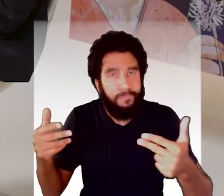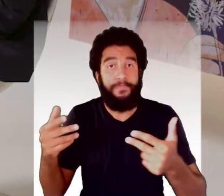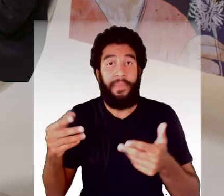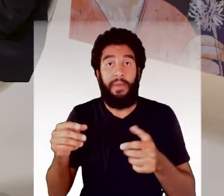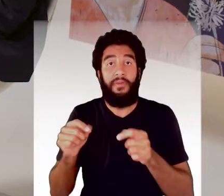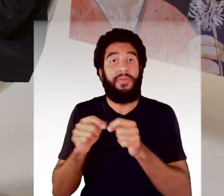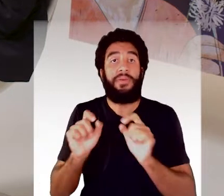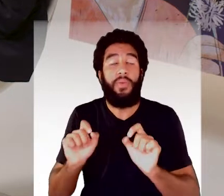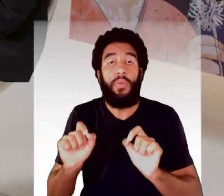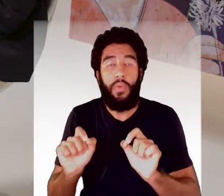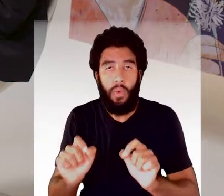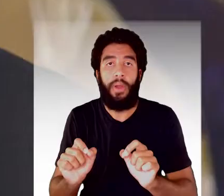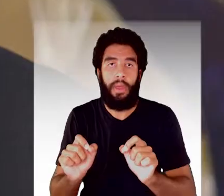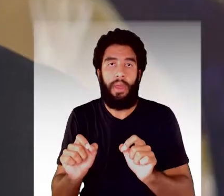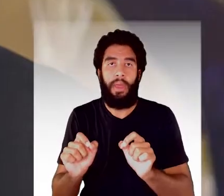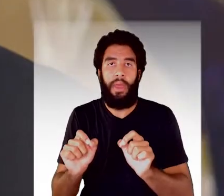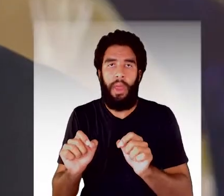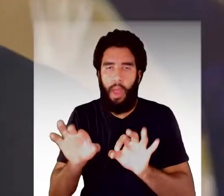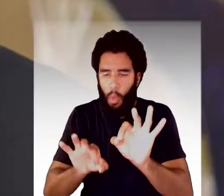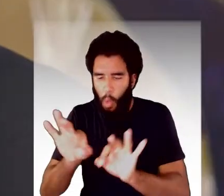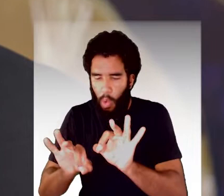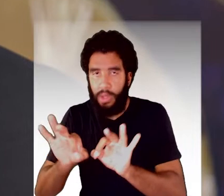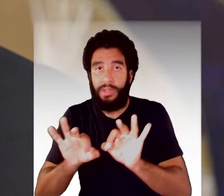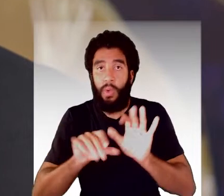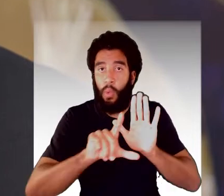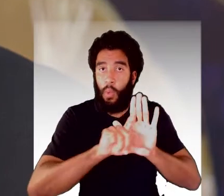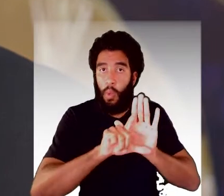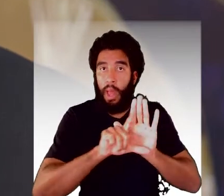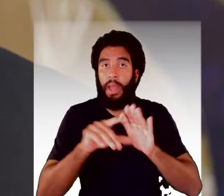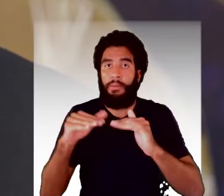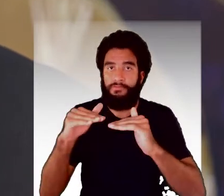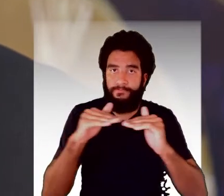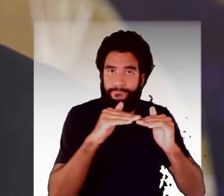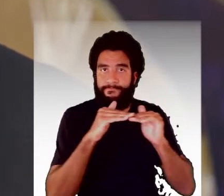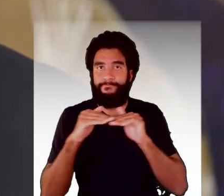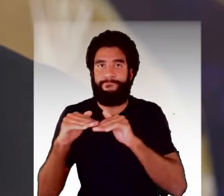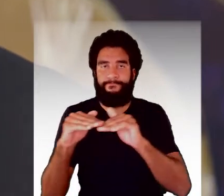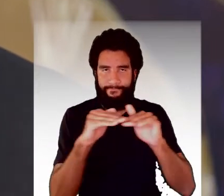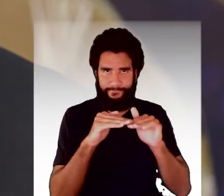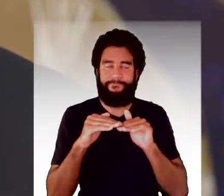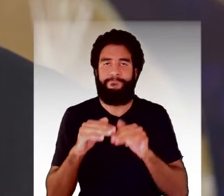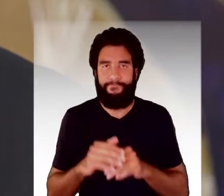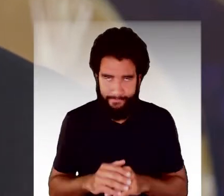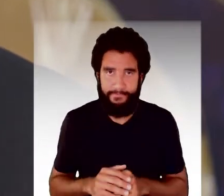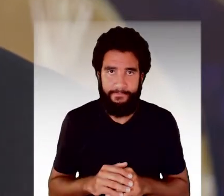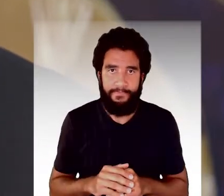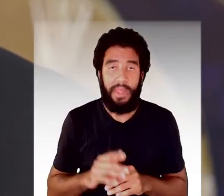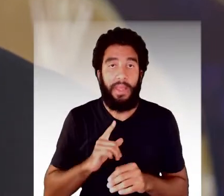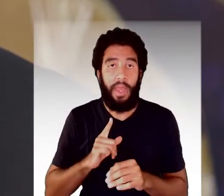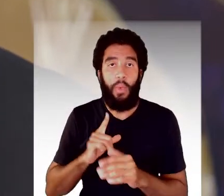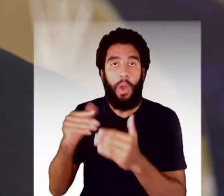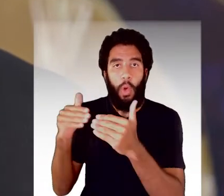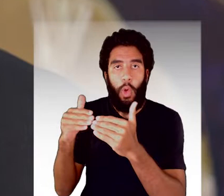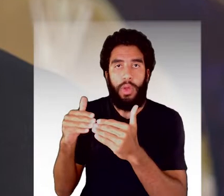preocupação de estudiosos, de debates, que levaram à construção de uma norma consensuada,